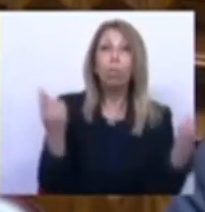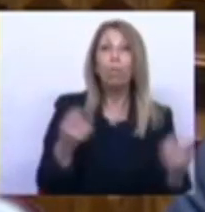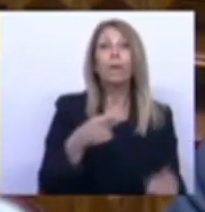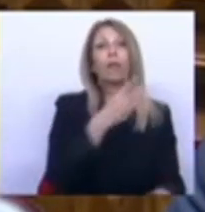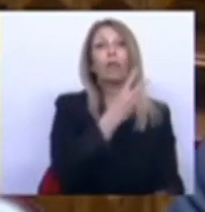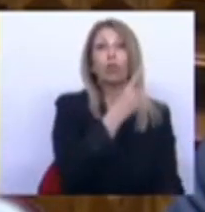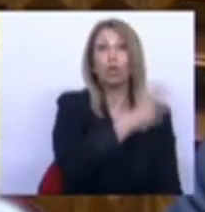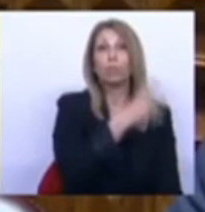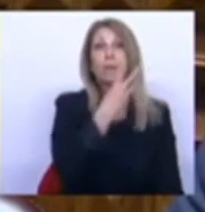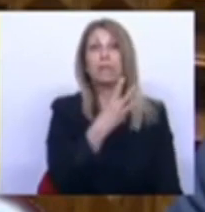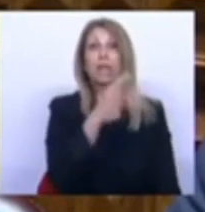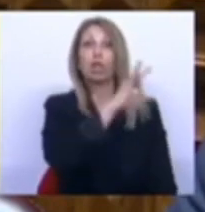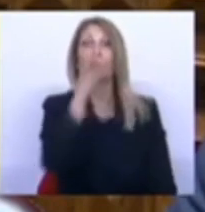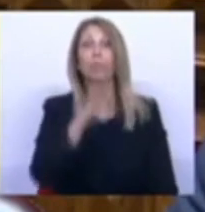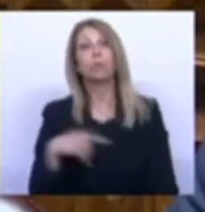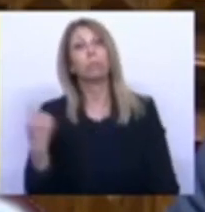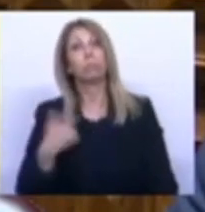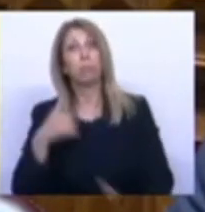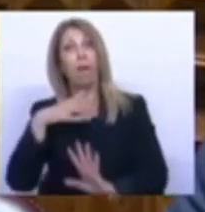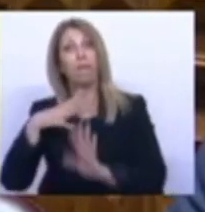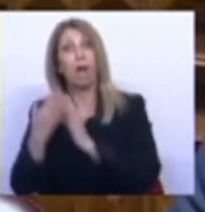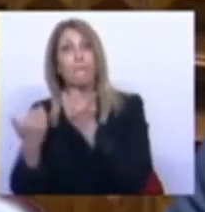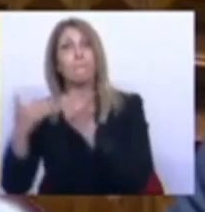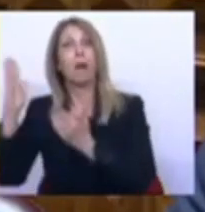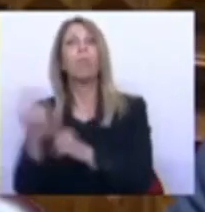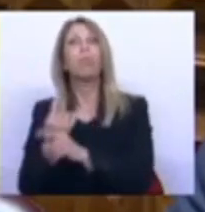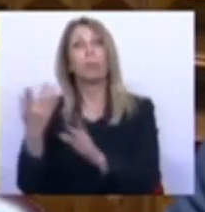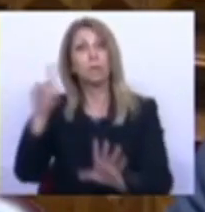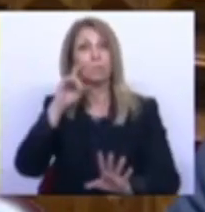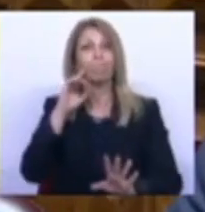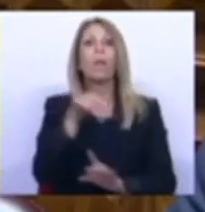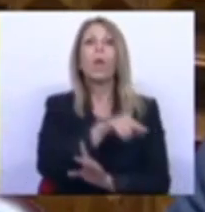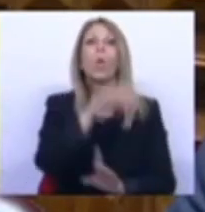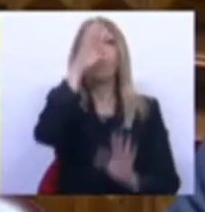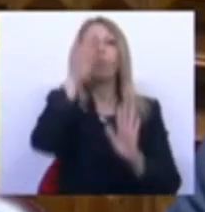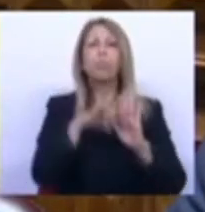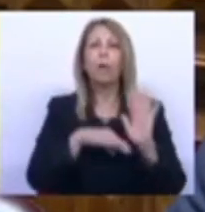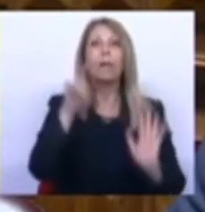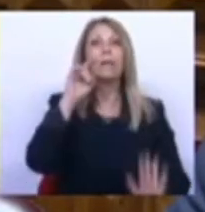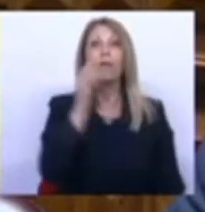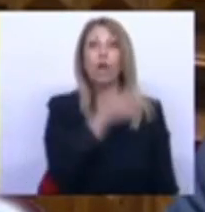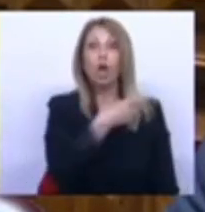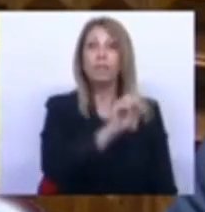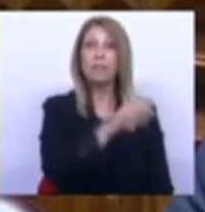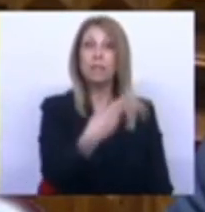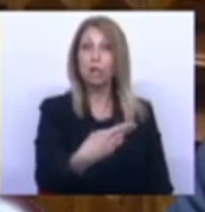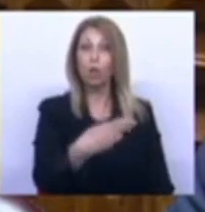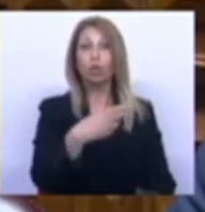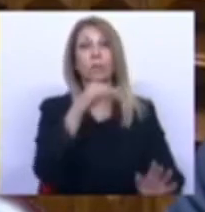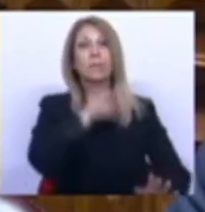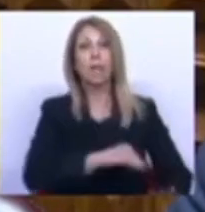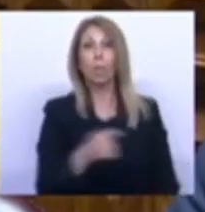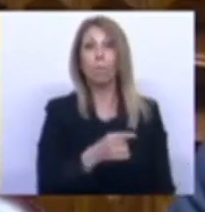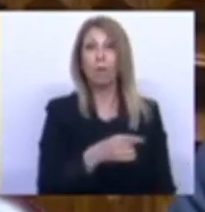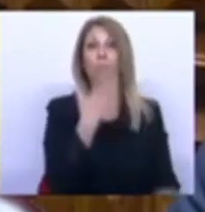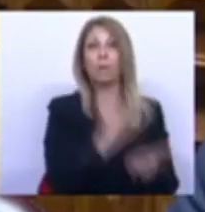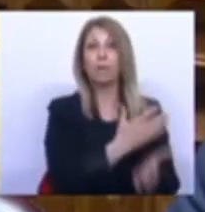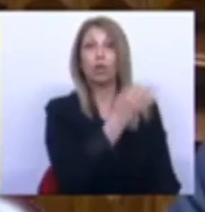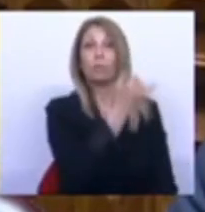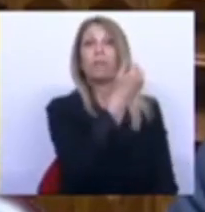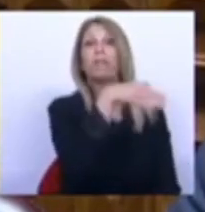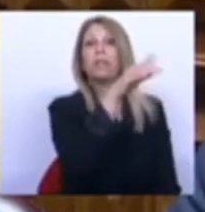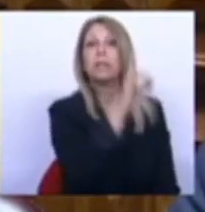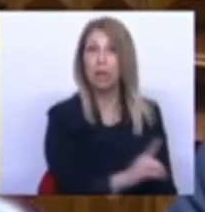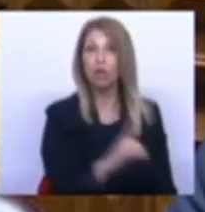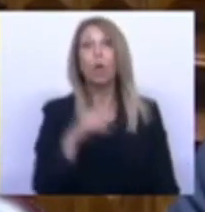isso não conseguimos influenciar o mercado. Este programa defende 900 euros de salário mínimo até 2026, o LIVRE já dizia que era essencial